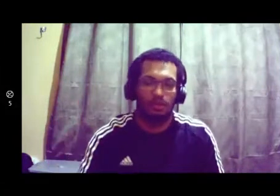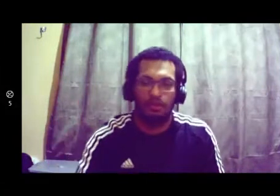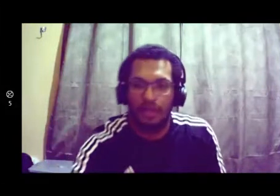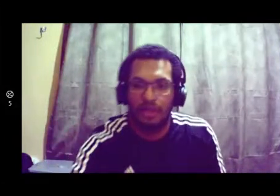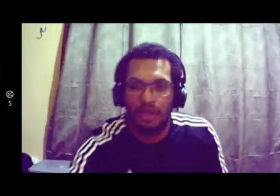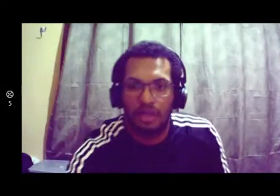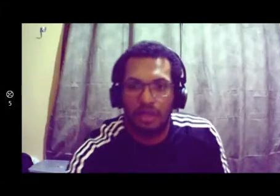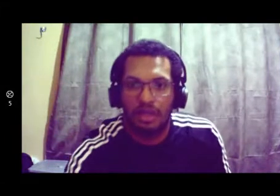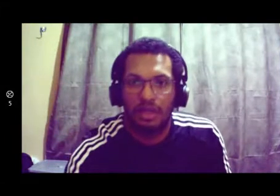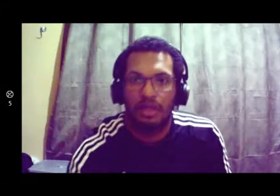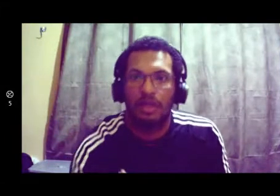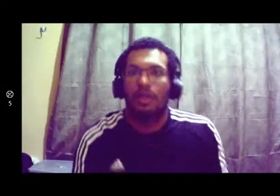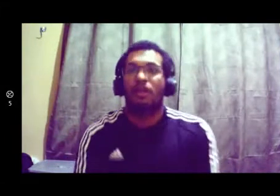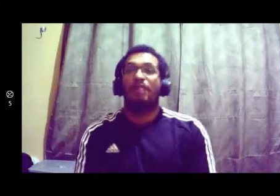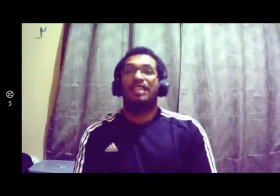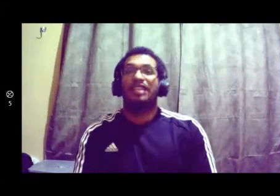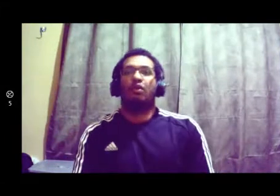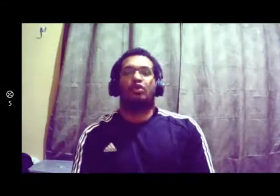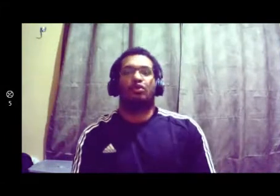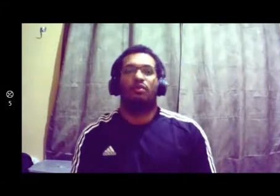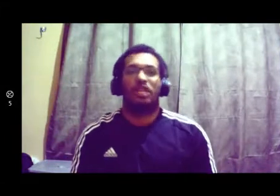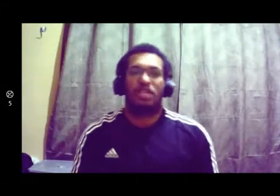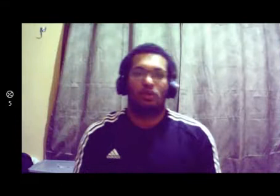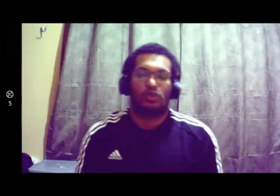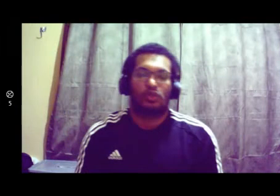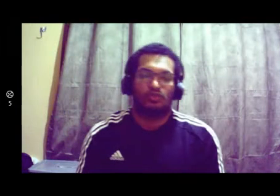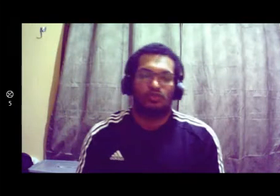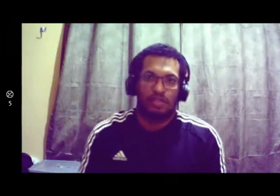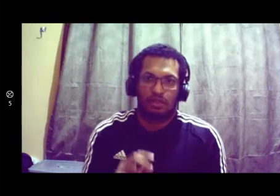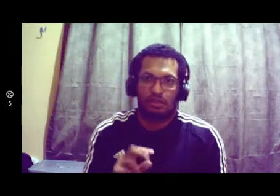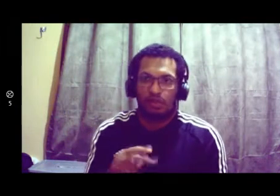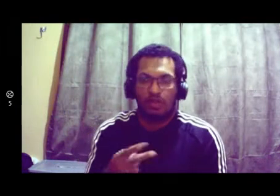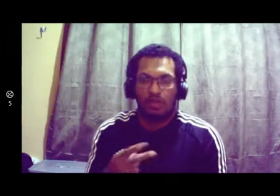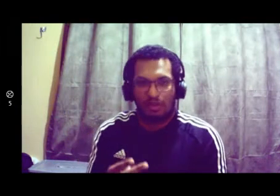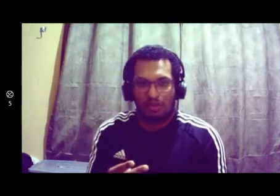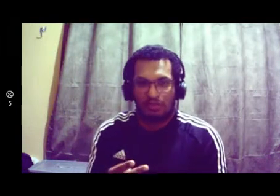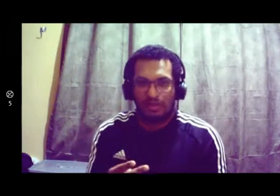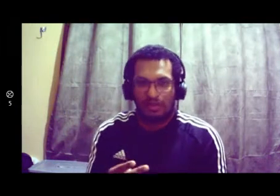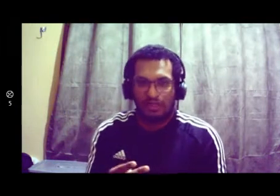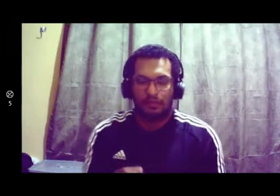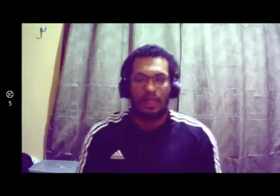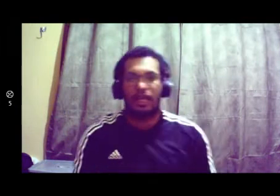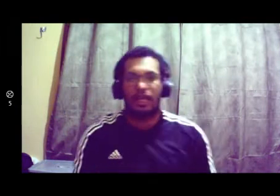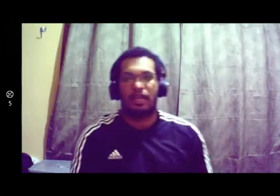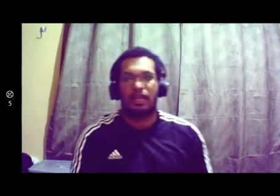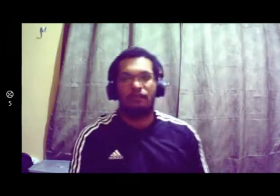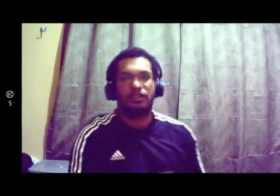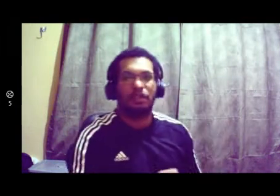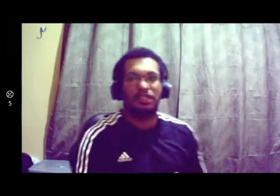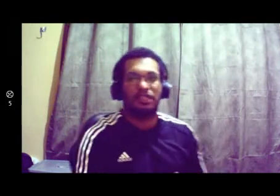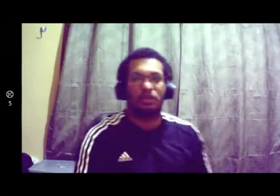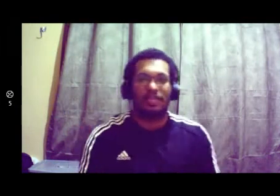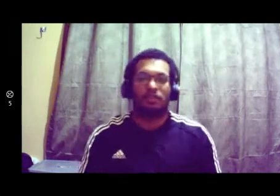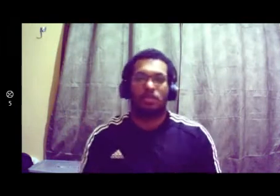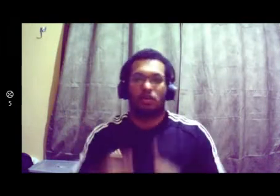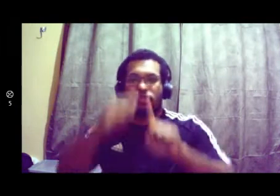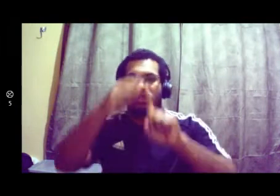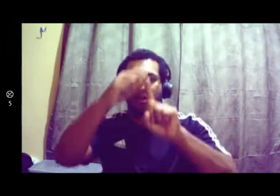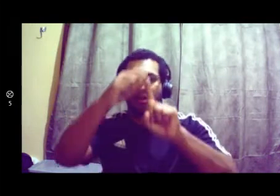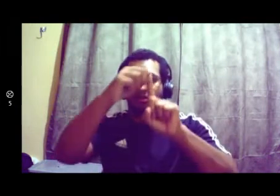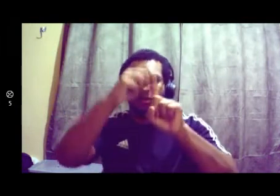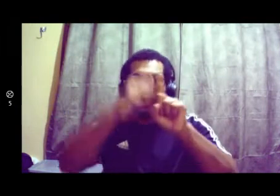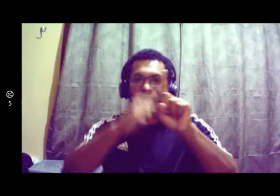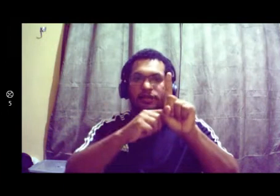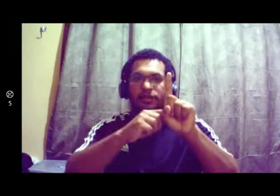tá bom? Mês de agosto. O mês de agosto você tem duas formas de fazer. Você pode fazer o mês, então, de agosto.